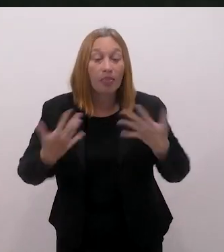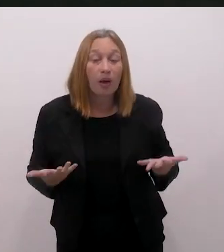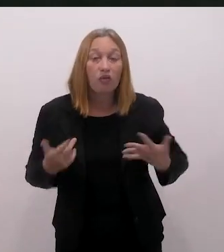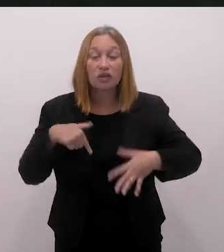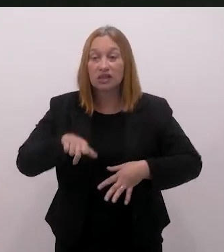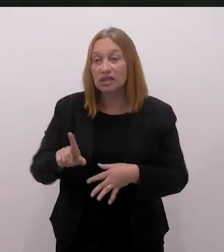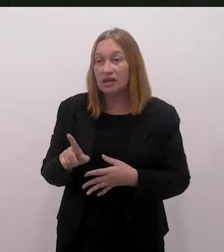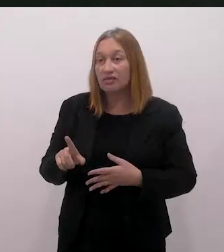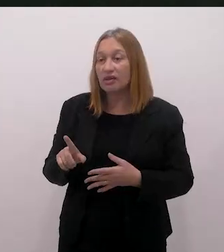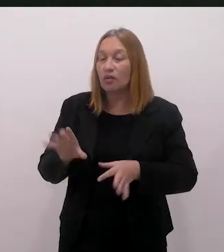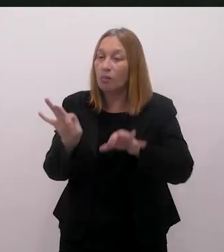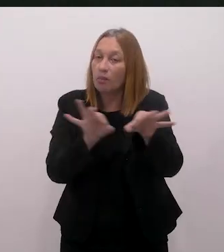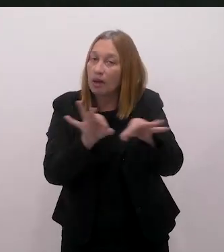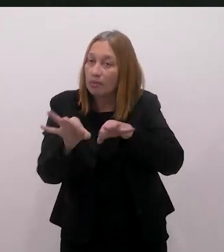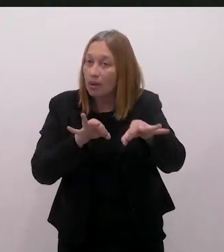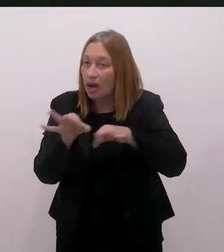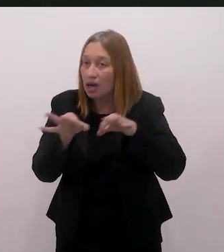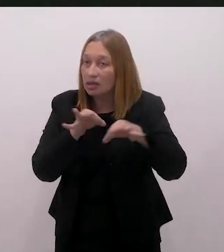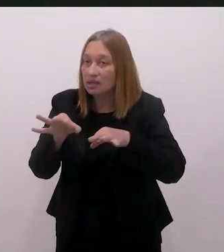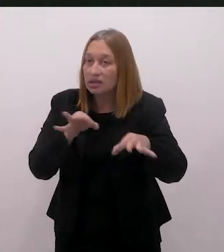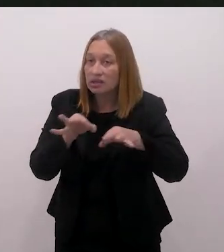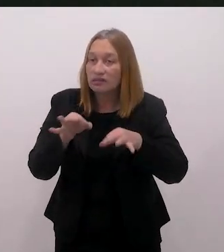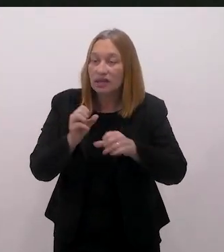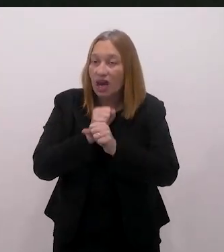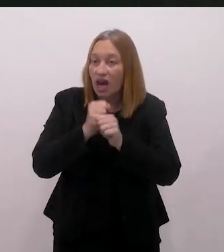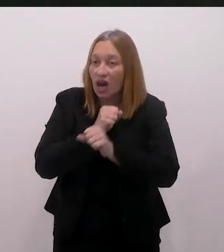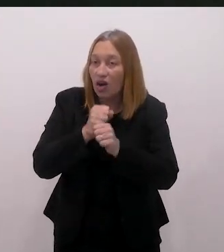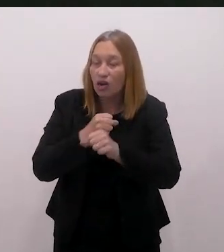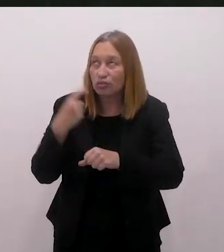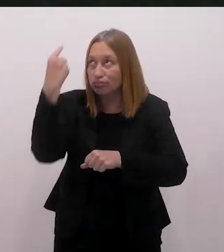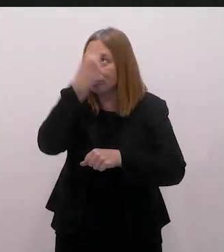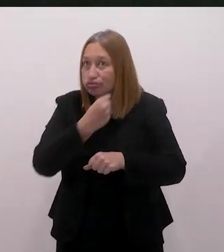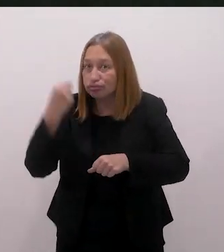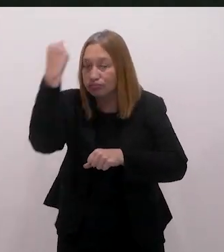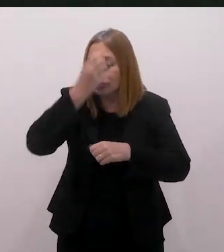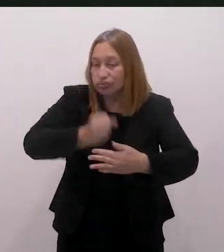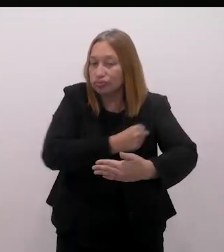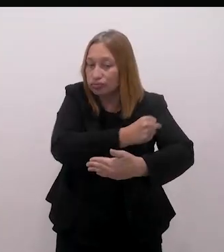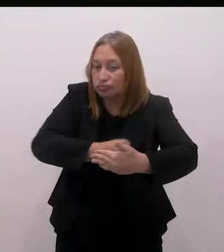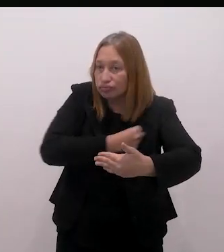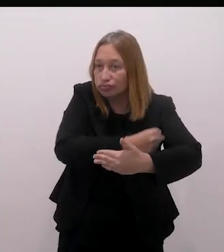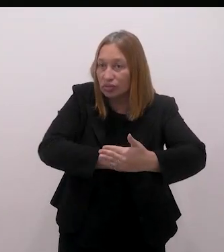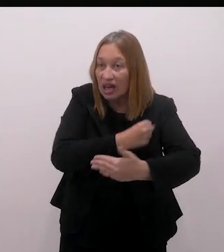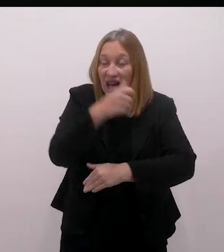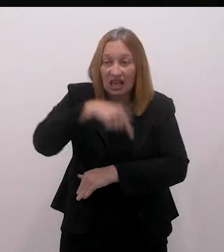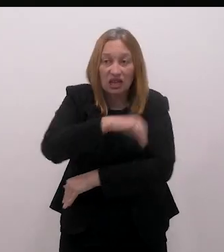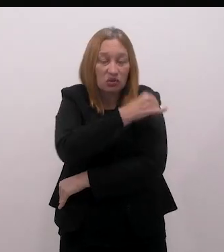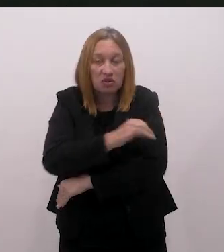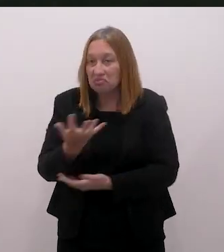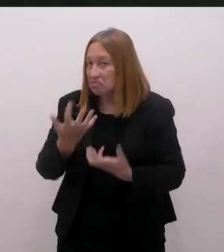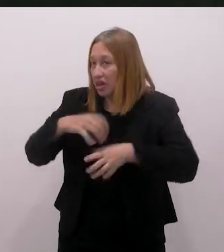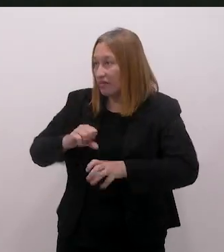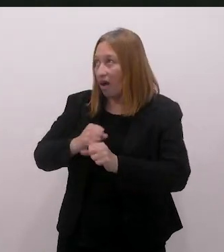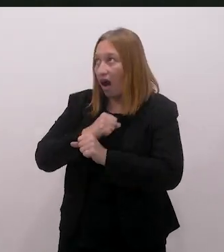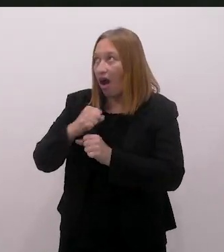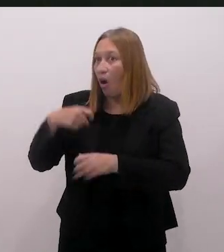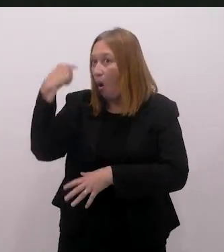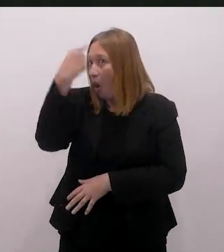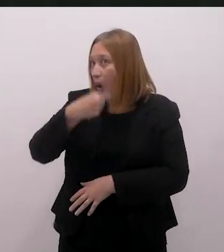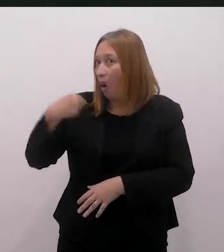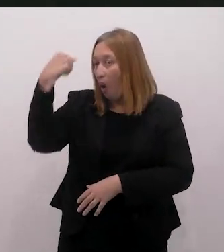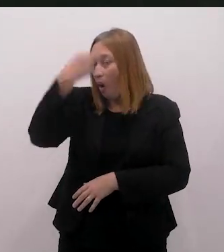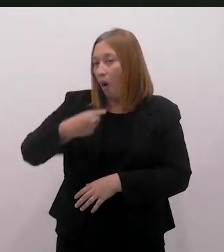né? Então você leva o preparo, você fica muito tempo para fazer um preparo de uma comida. Aqui no Rio, ninguém quer